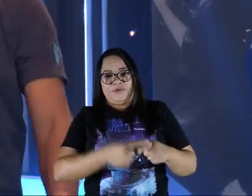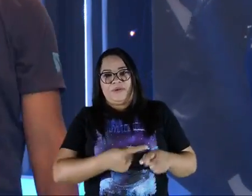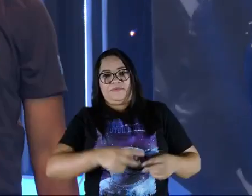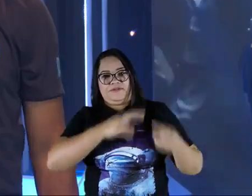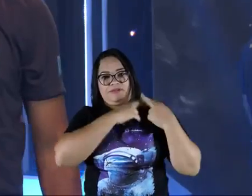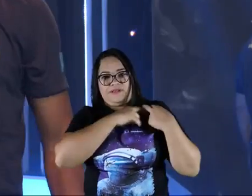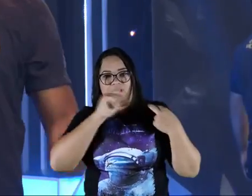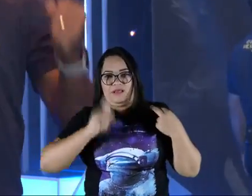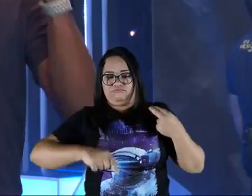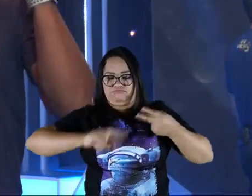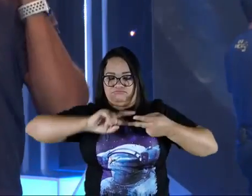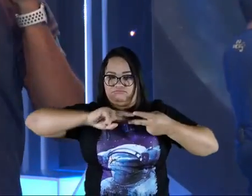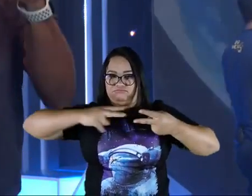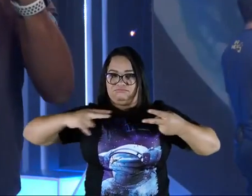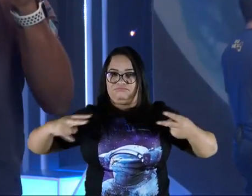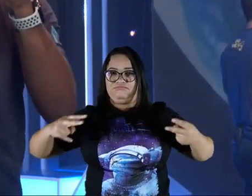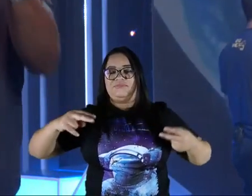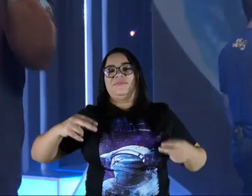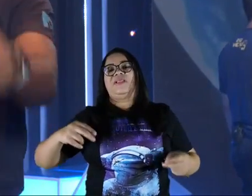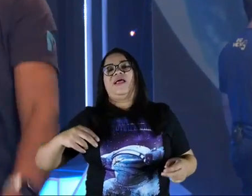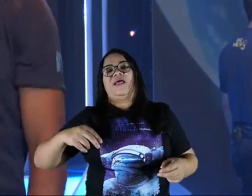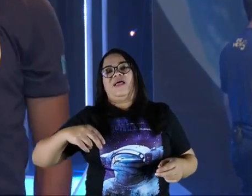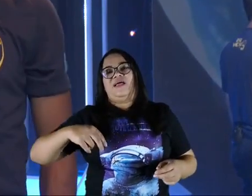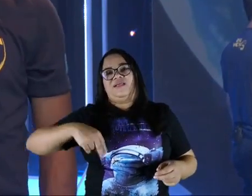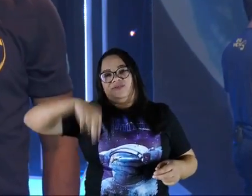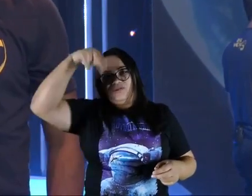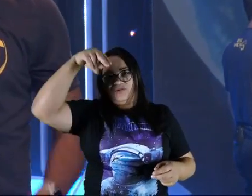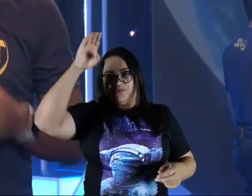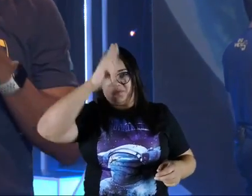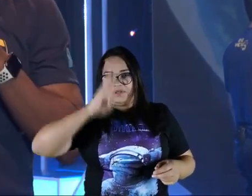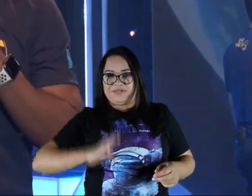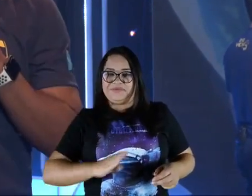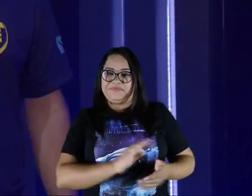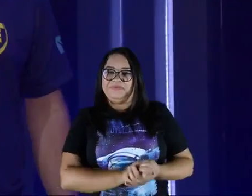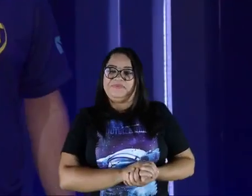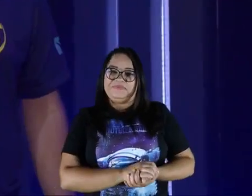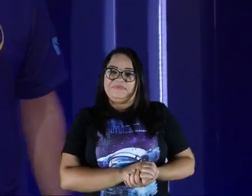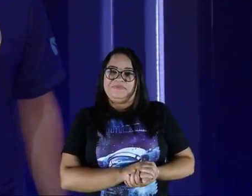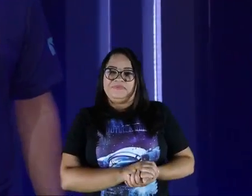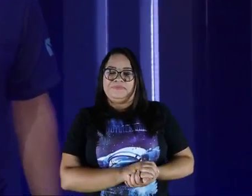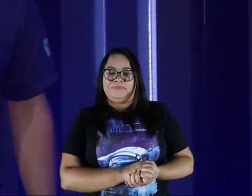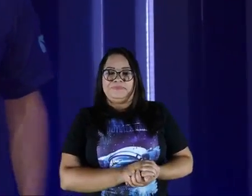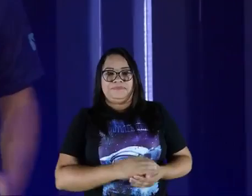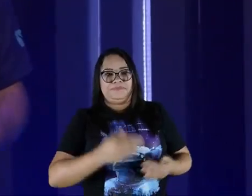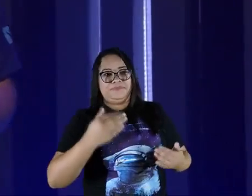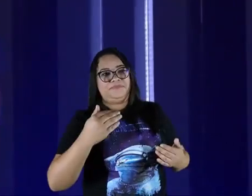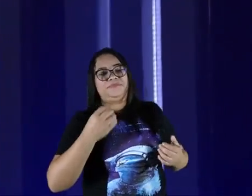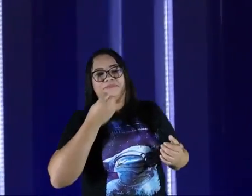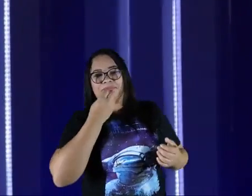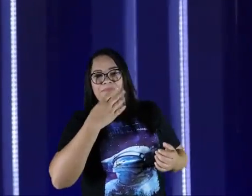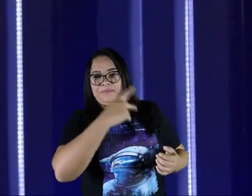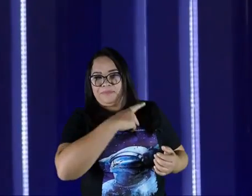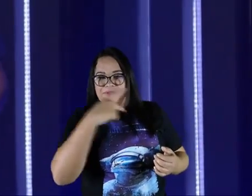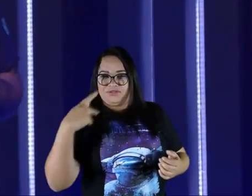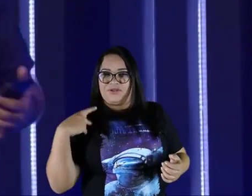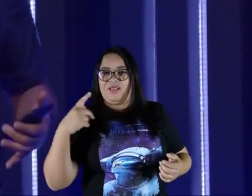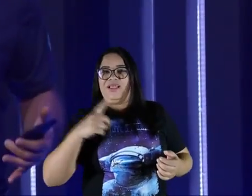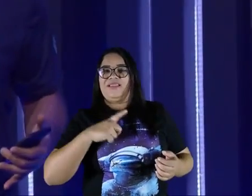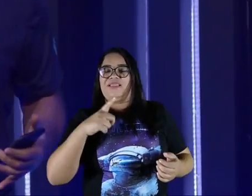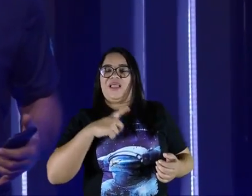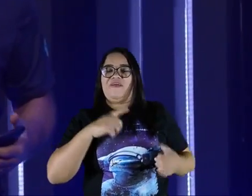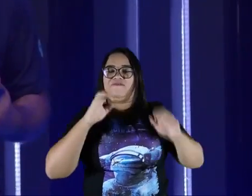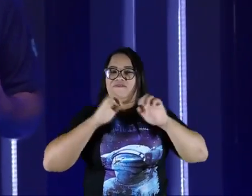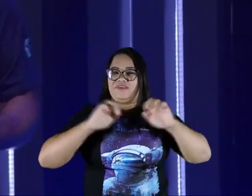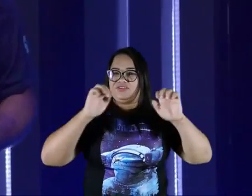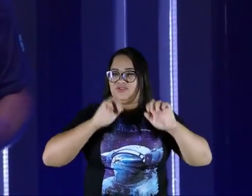faz parte do DNA da União Norte, a União Forte do Brasil. Valeu, pastorzão, realmente vibra a missão,